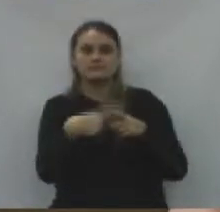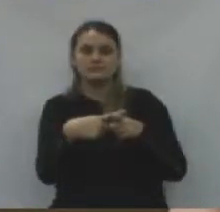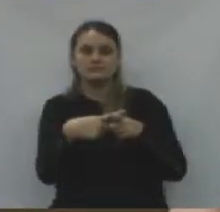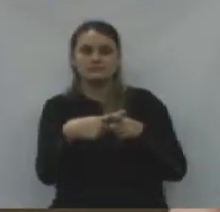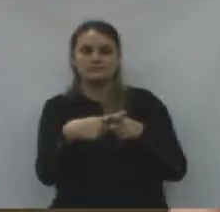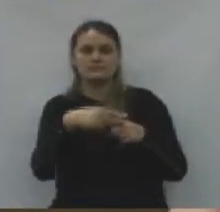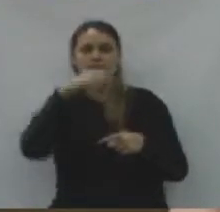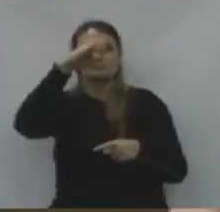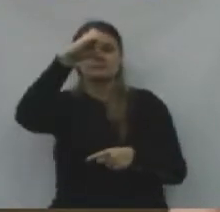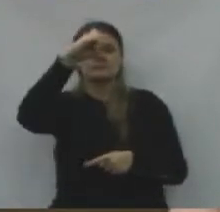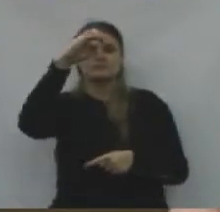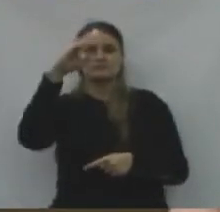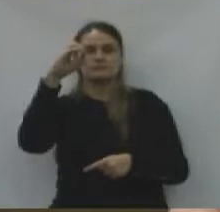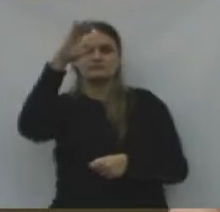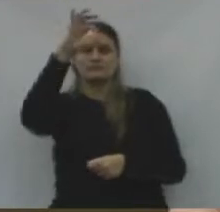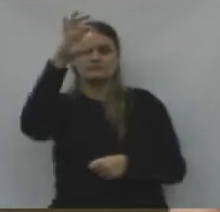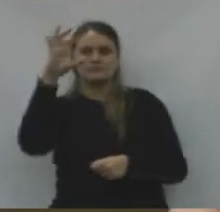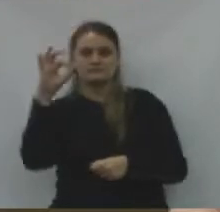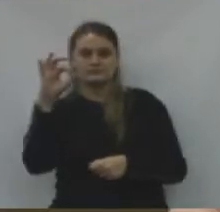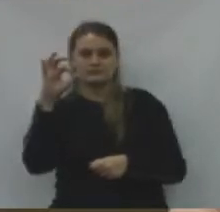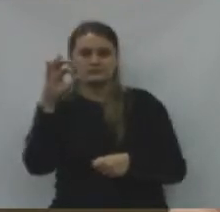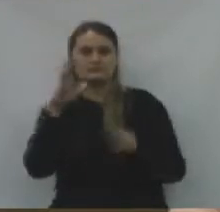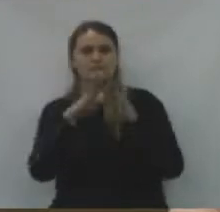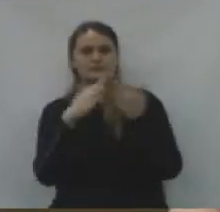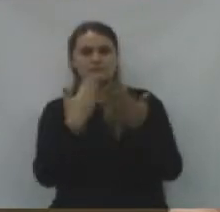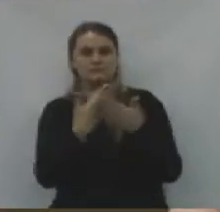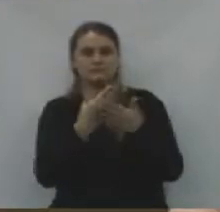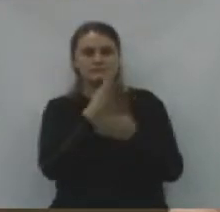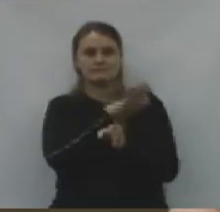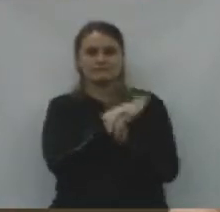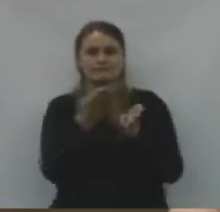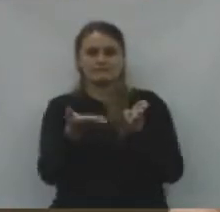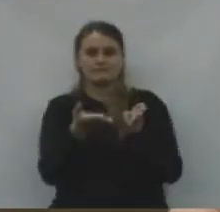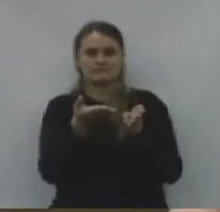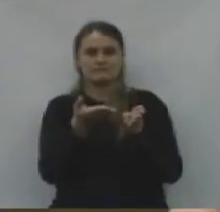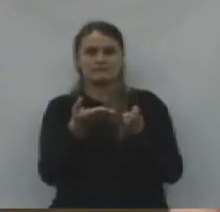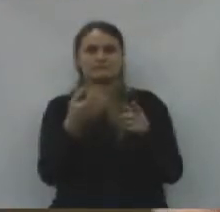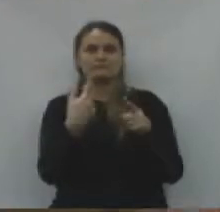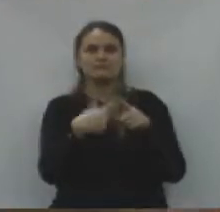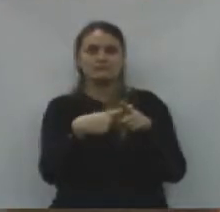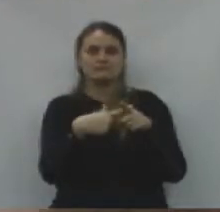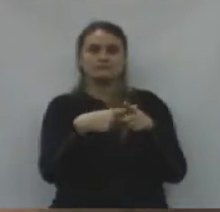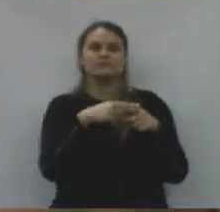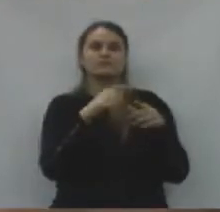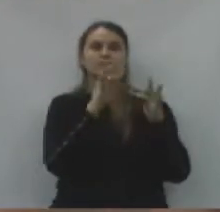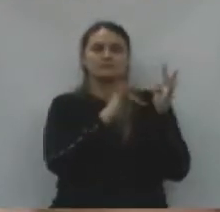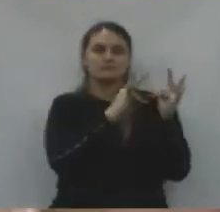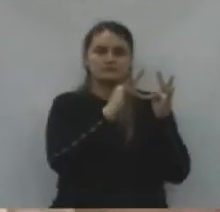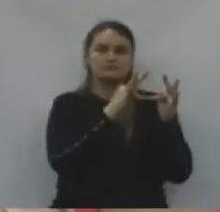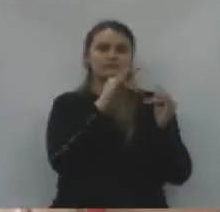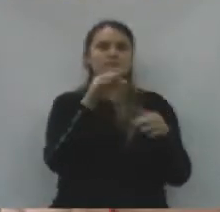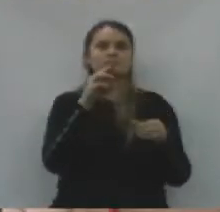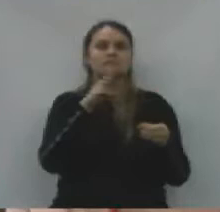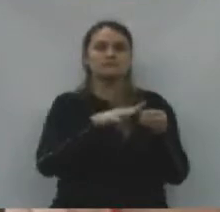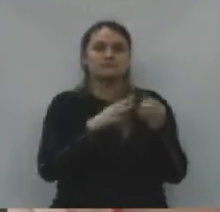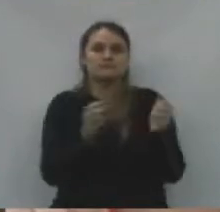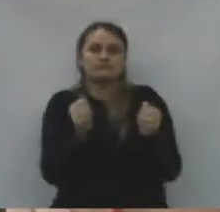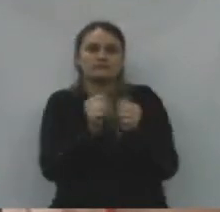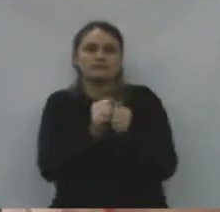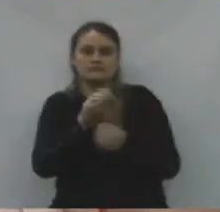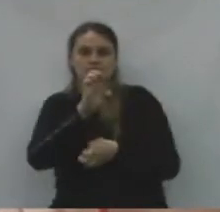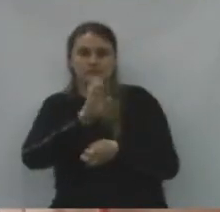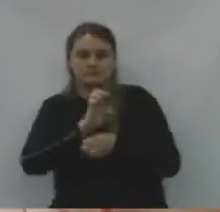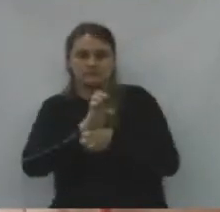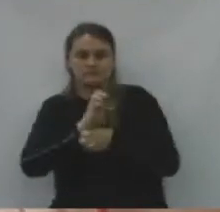90% das escolas nossas têm dualidade administrativa ou seja funciona município estado e esse investimento